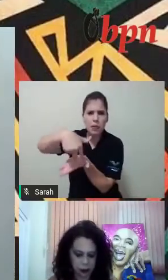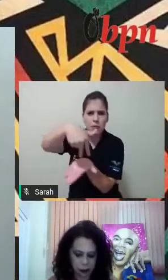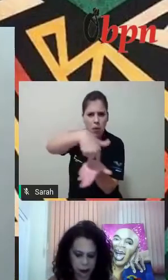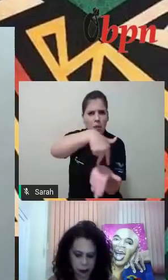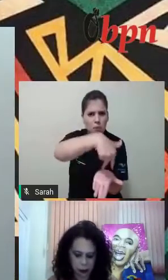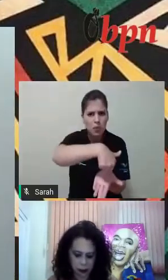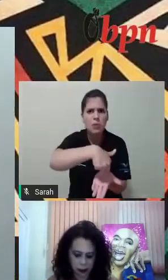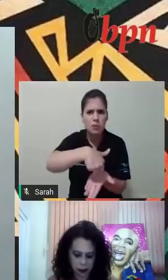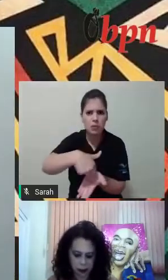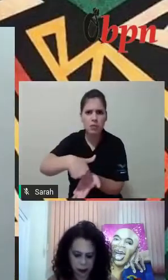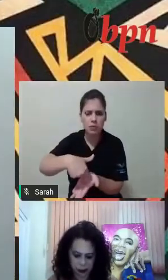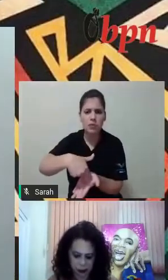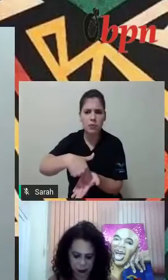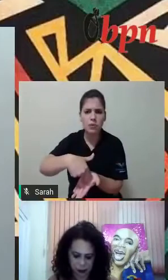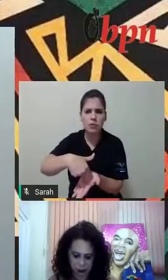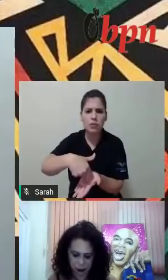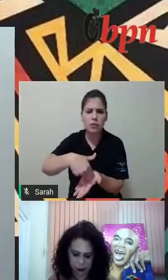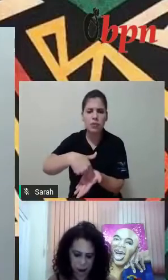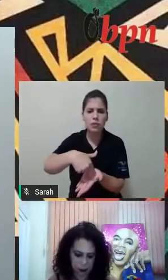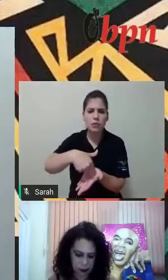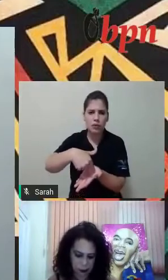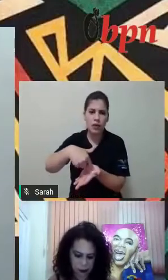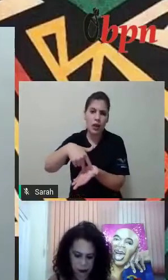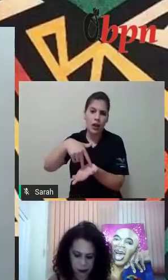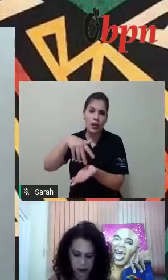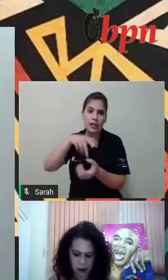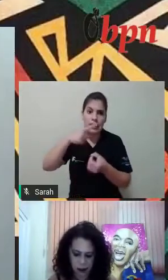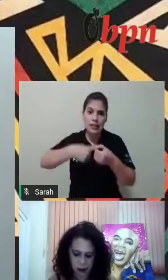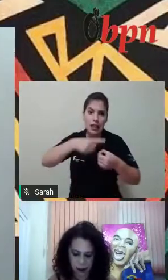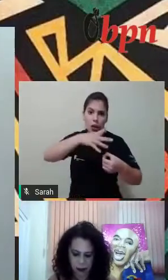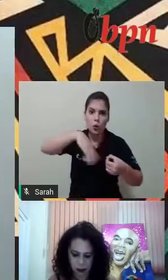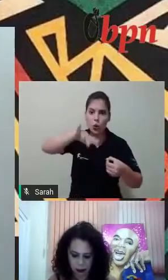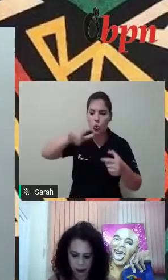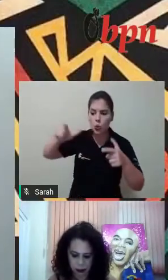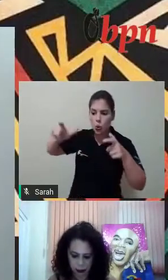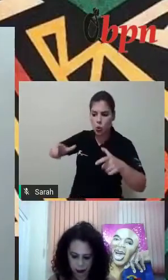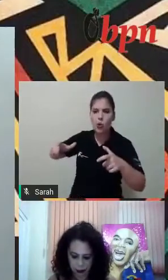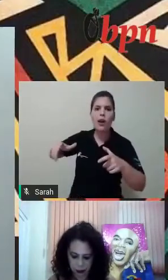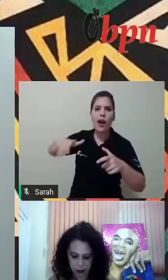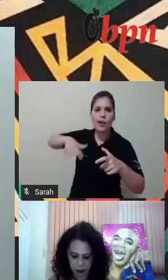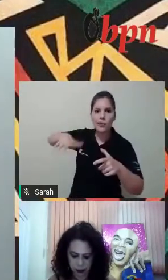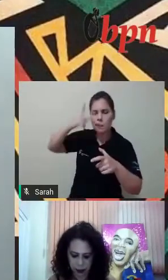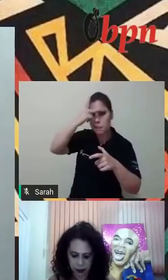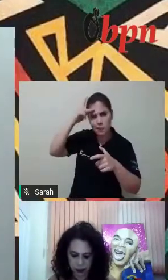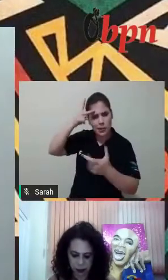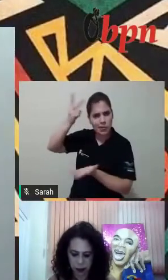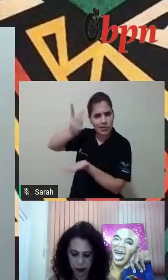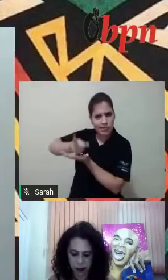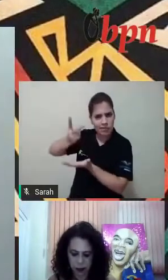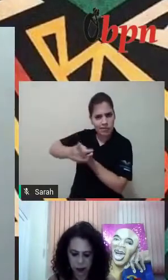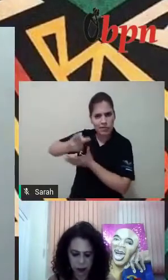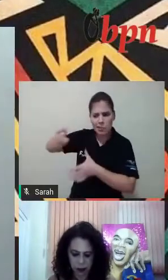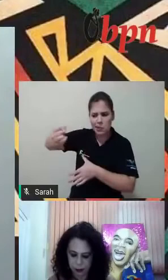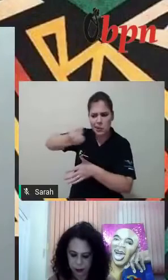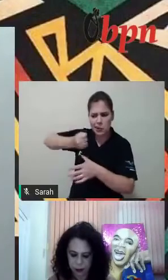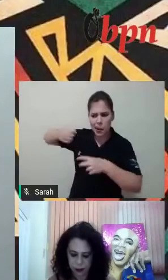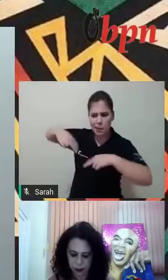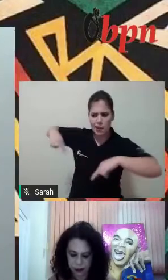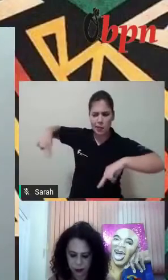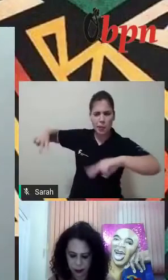um espaço específico na cidade, e essas pessoas estavam ali, o que parecia uma